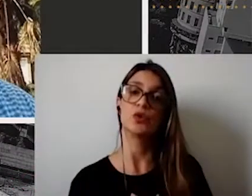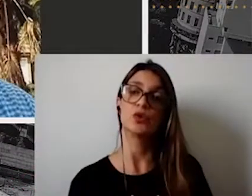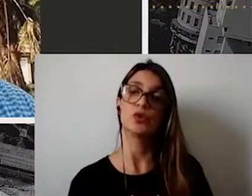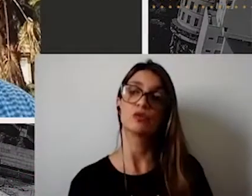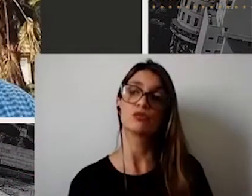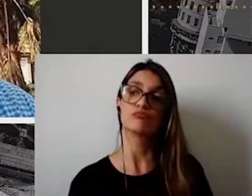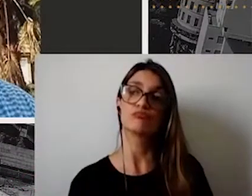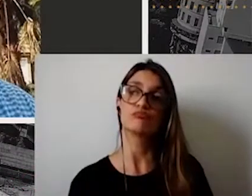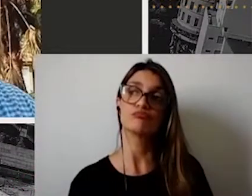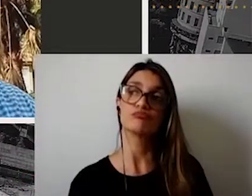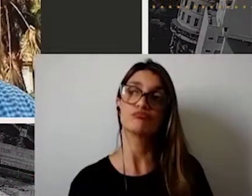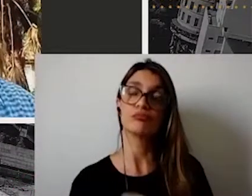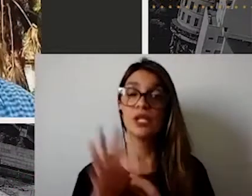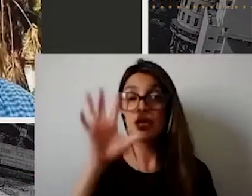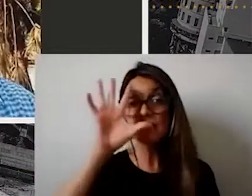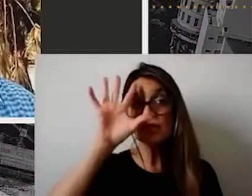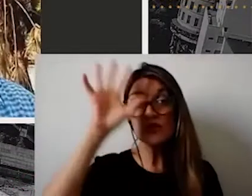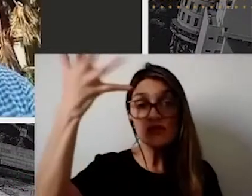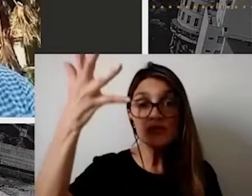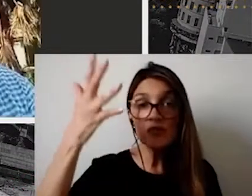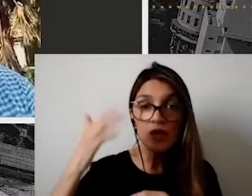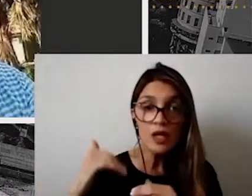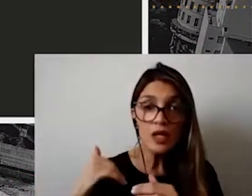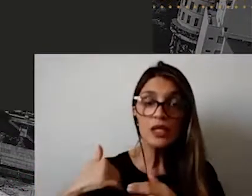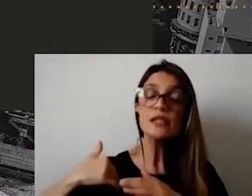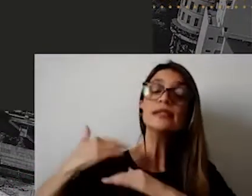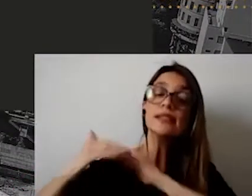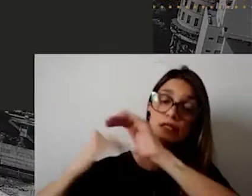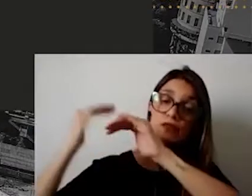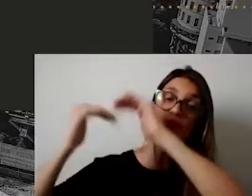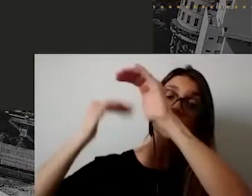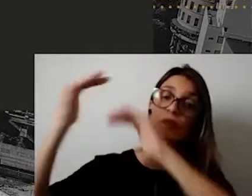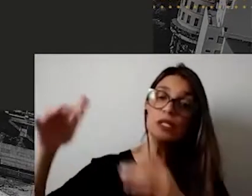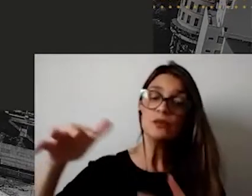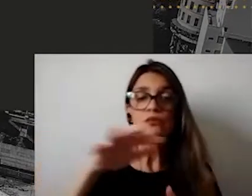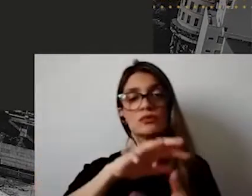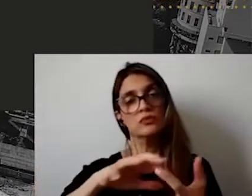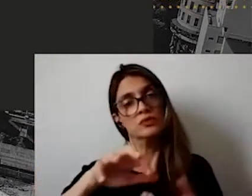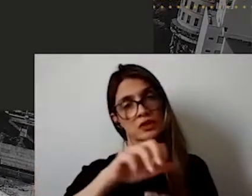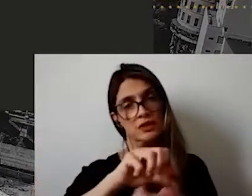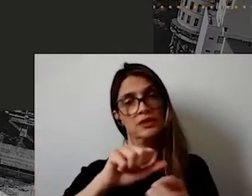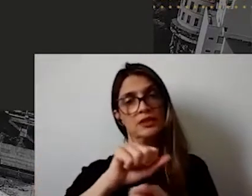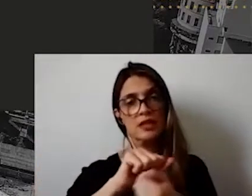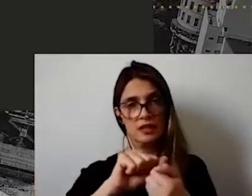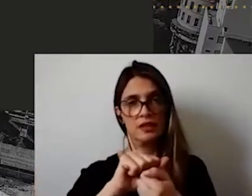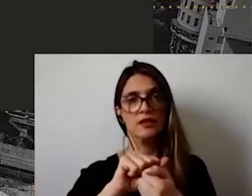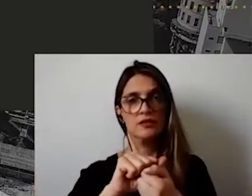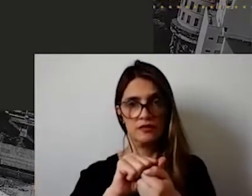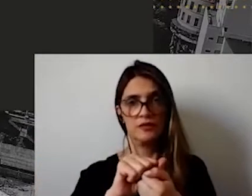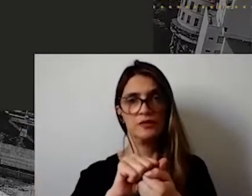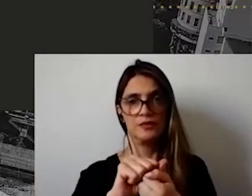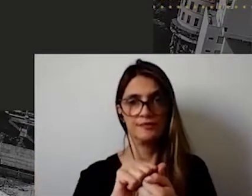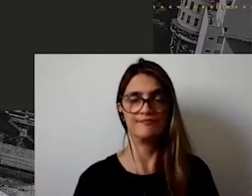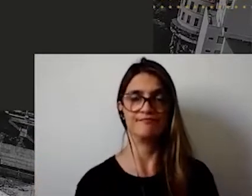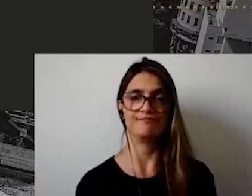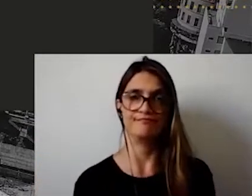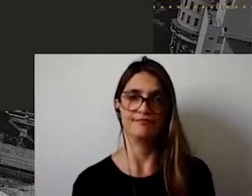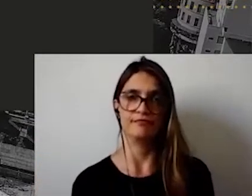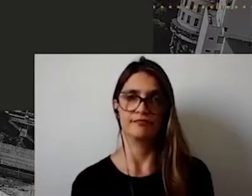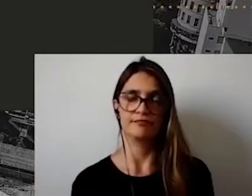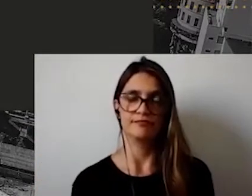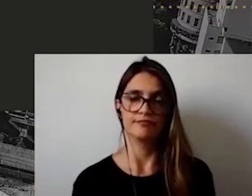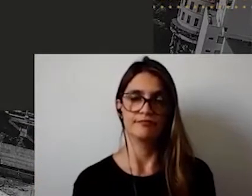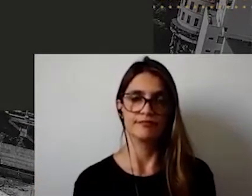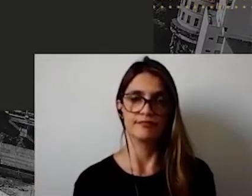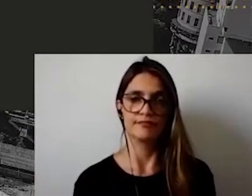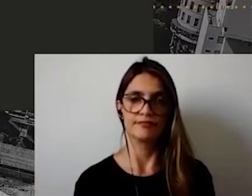soluções para o desenvolvimento sustentável, na acepção mais ampla e profunda, né, do conceito. Então, a gente trabalha